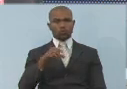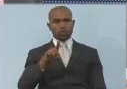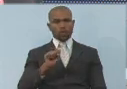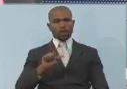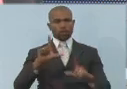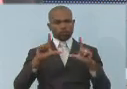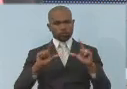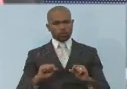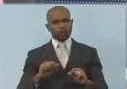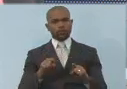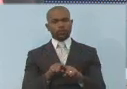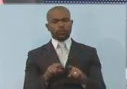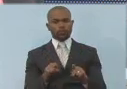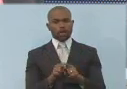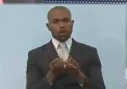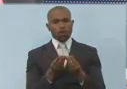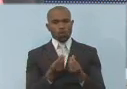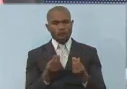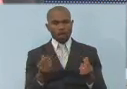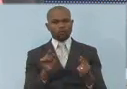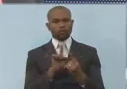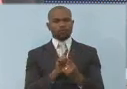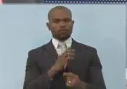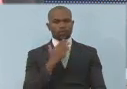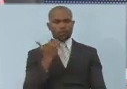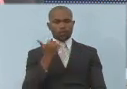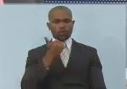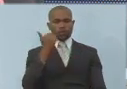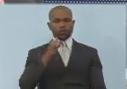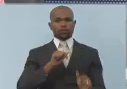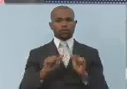isso, melhorando a qualidade do atendimento prestado.